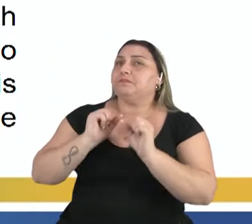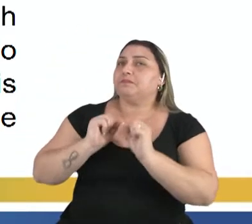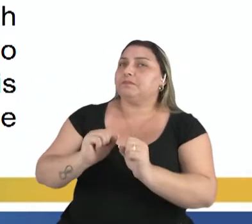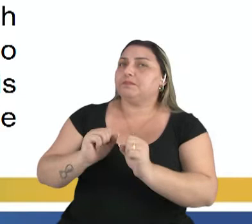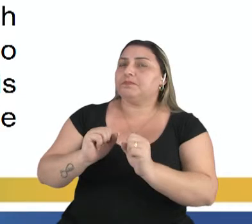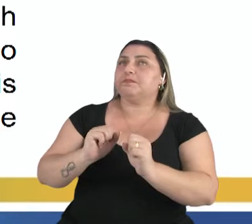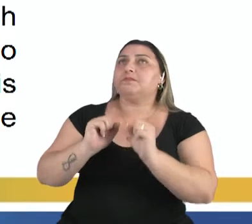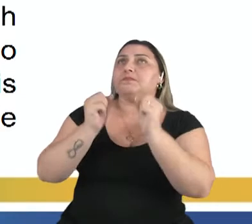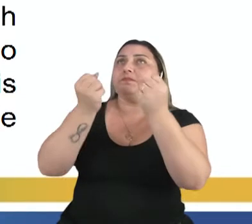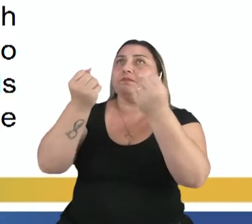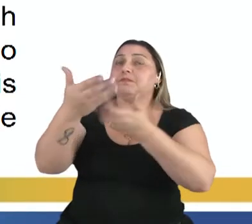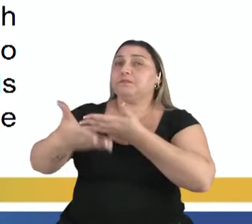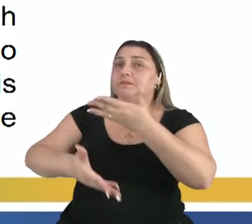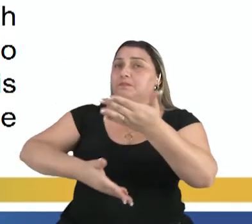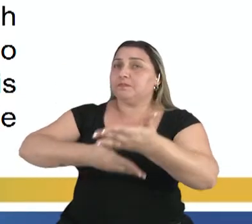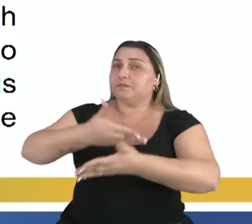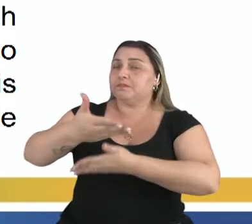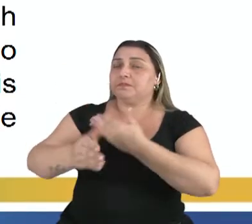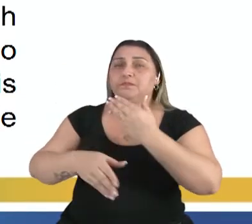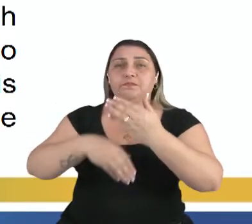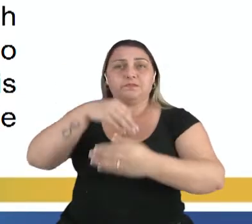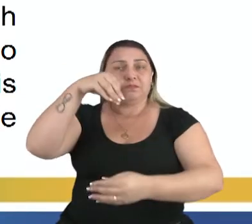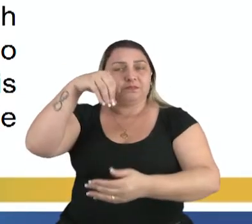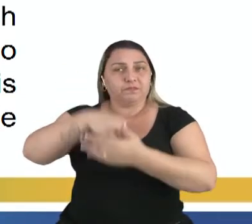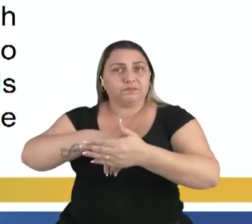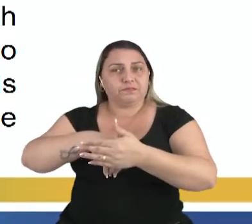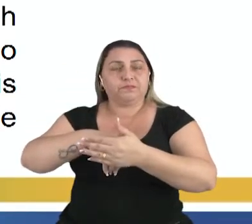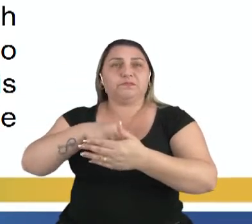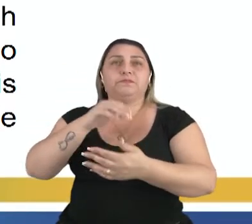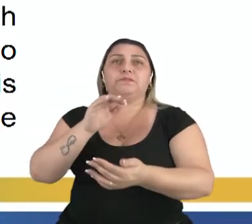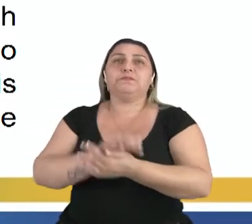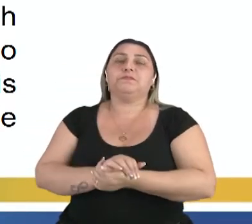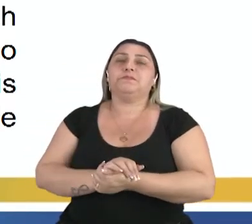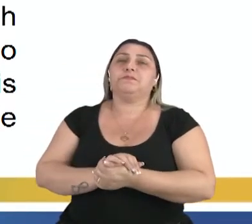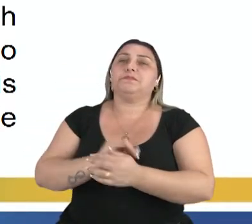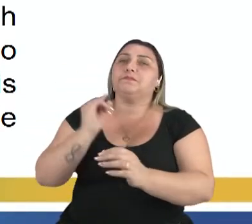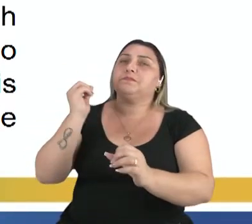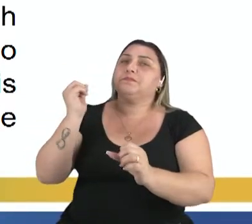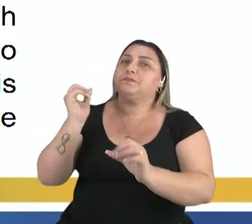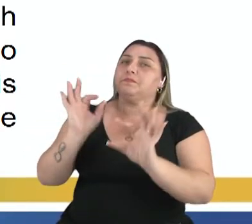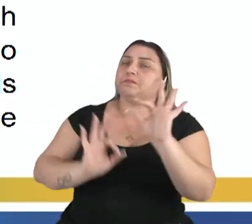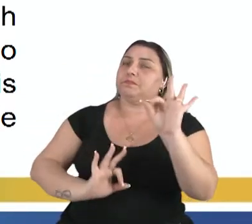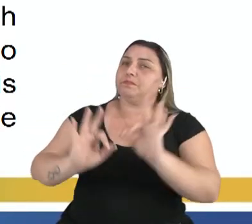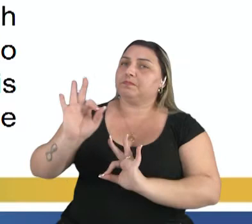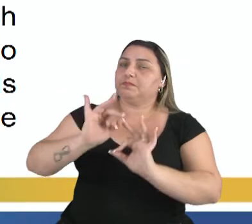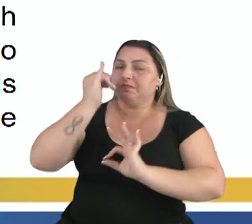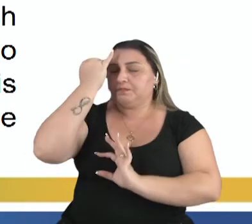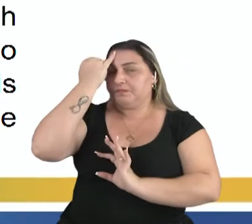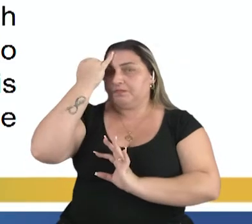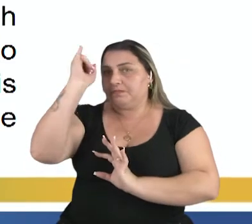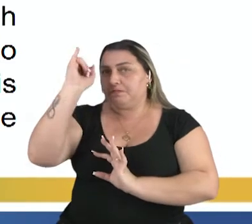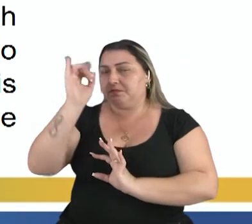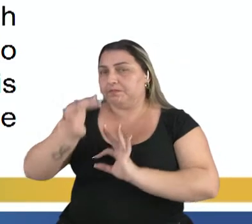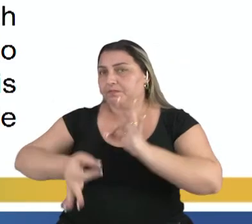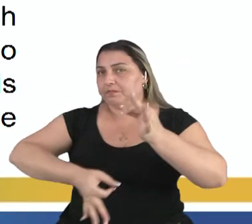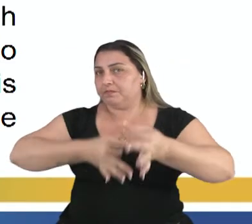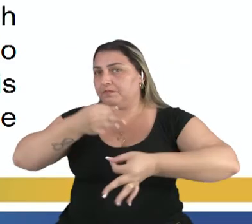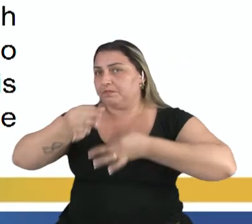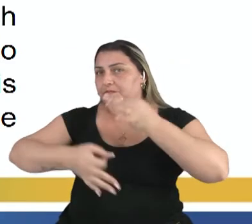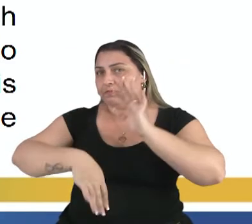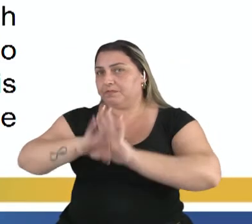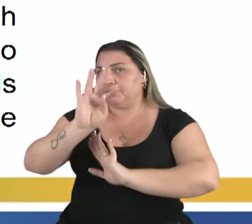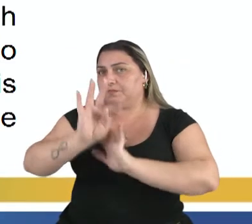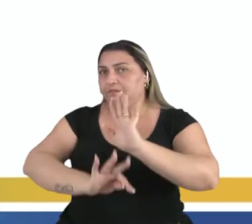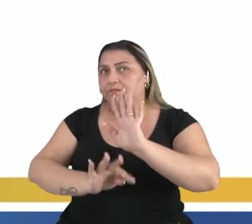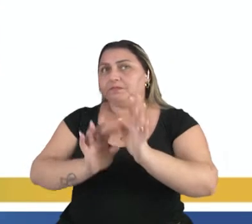poder relacionar dentro na construção das ideias e dos argumentos